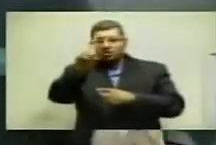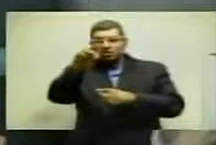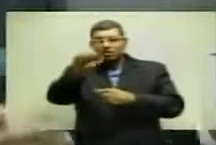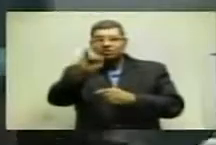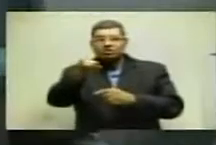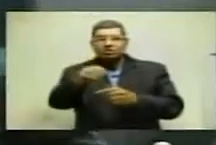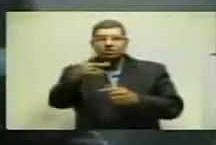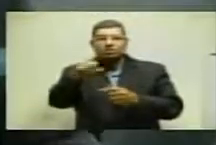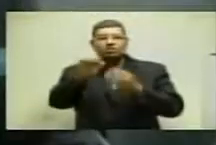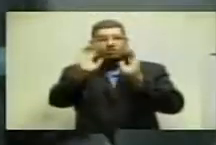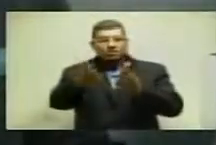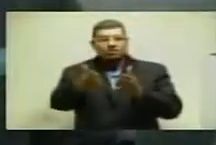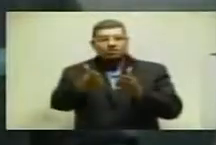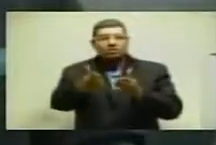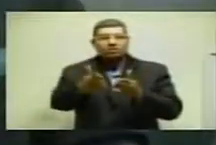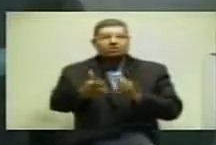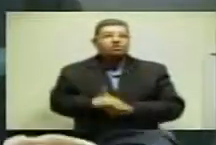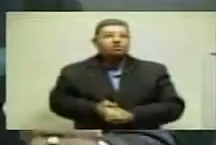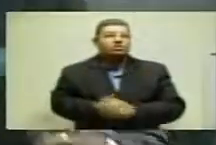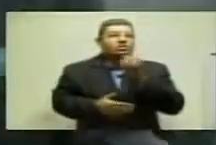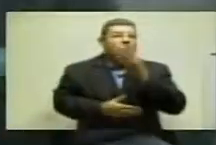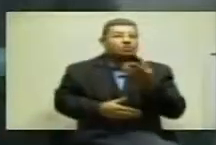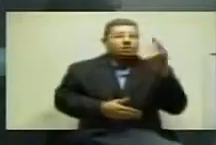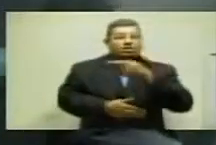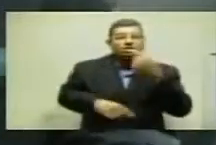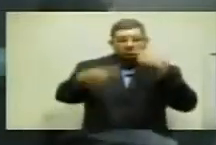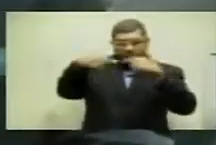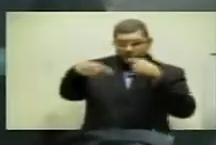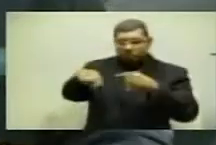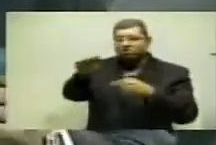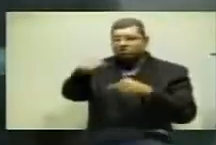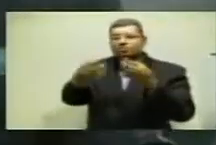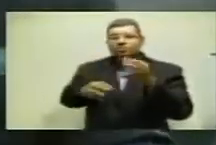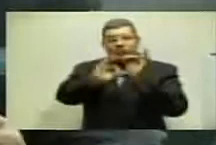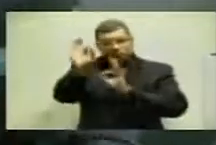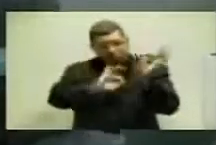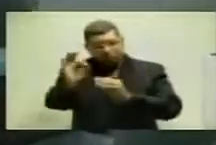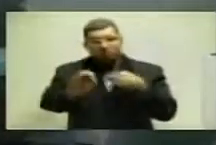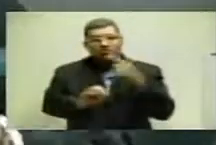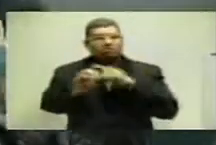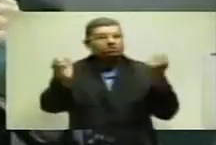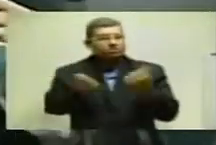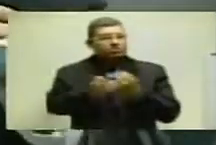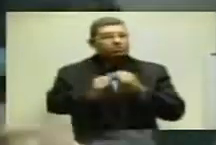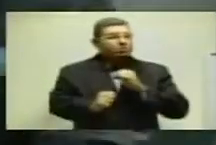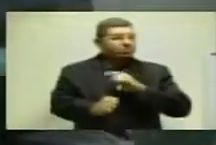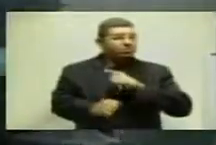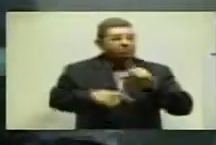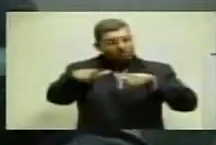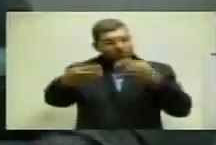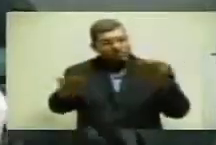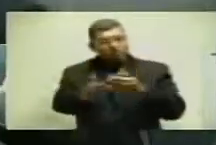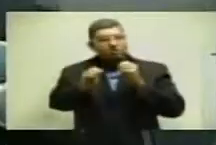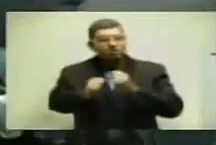Manaus, caso a PEC da música seja aprovada? Então, essa é uma discussão, sim, propícia para que nós possamos